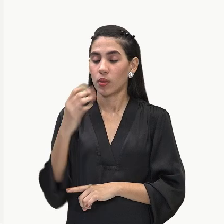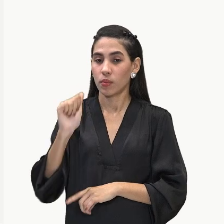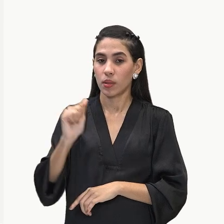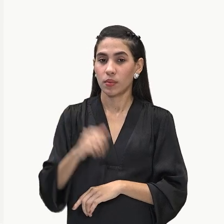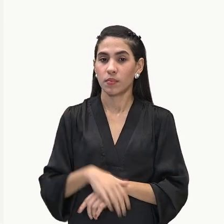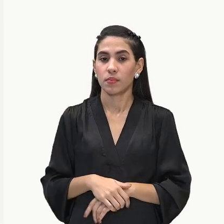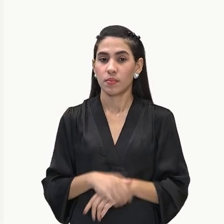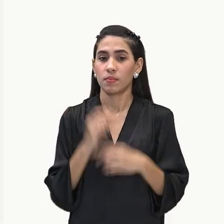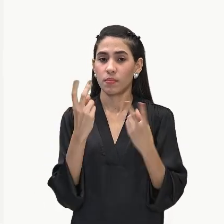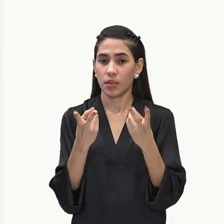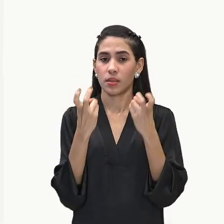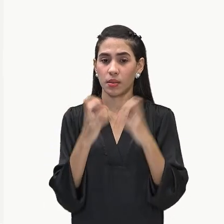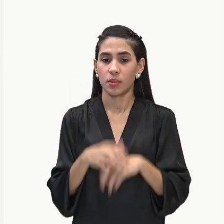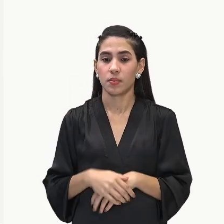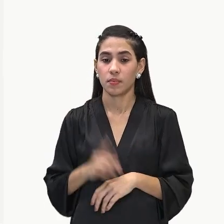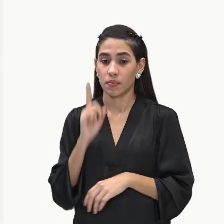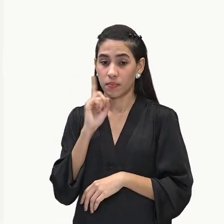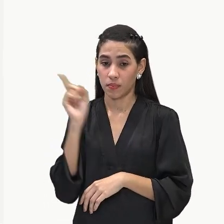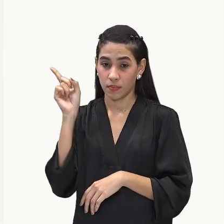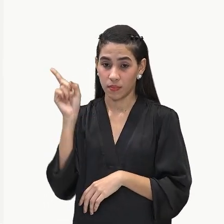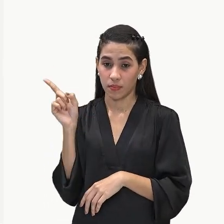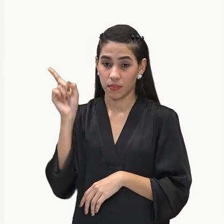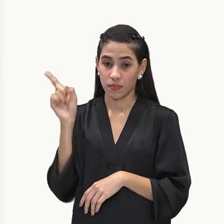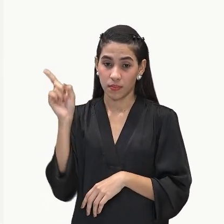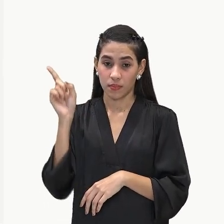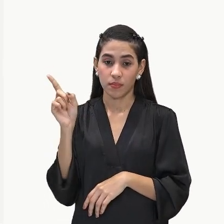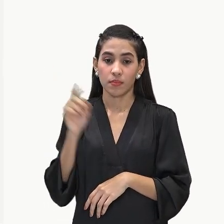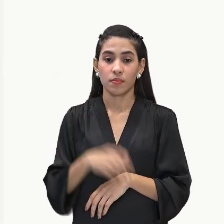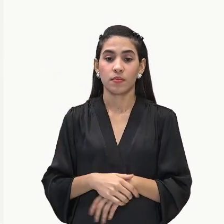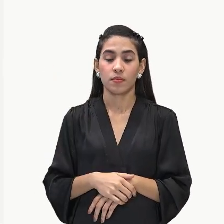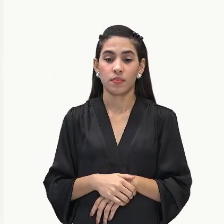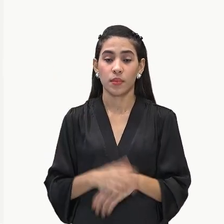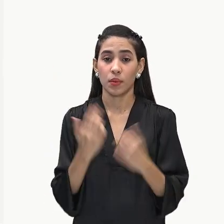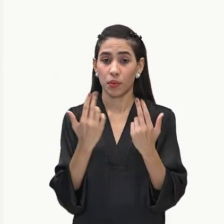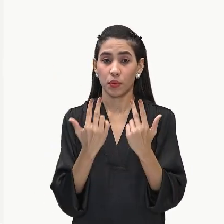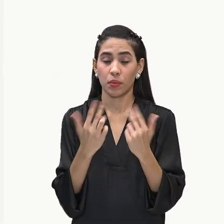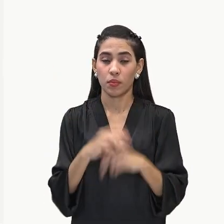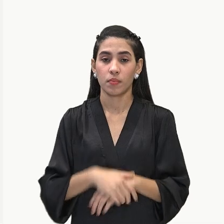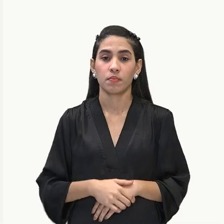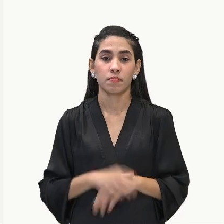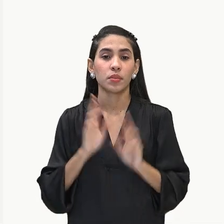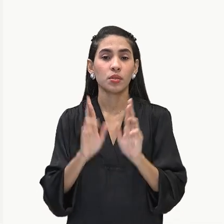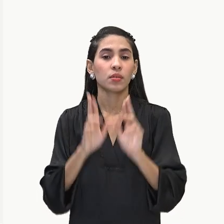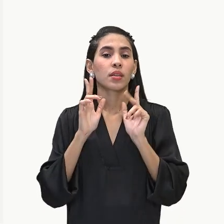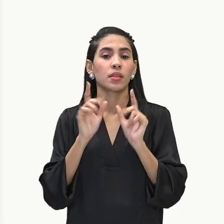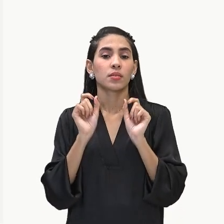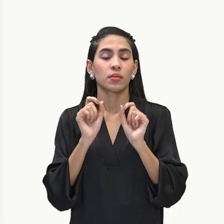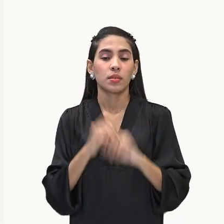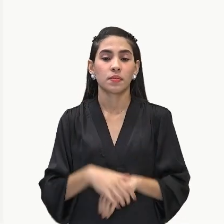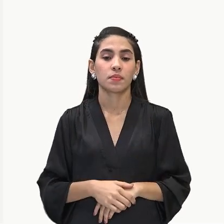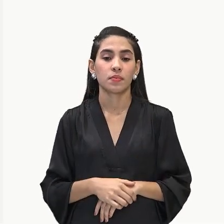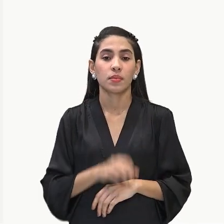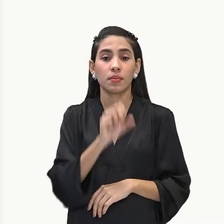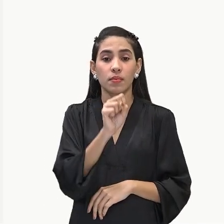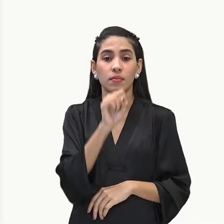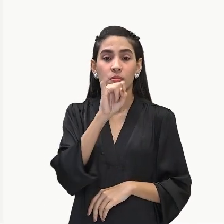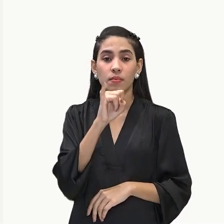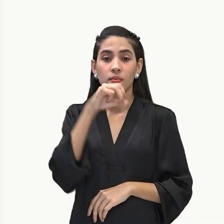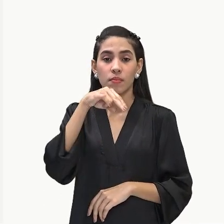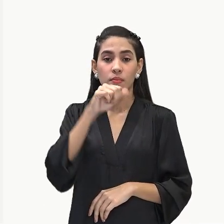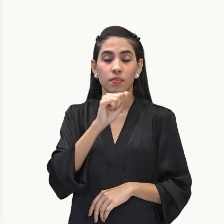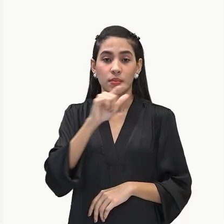Perceba, ó, que eles são iguaizinhos. O que diferencia entre eles, o que diferencia